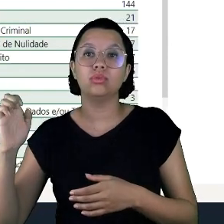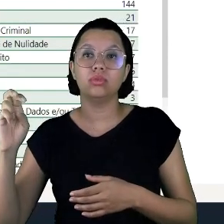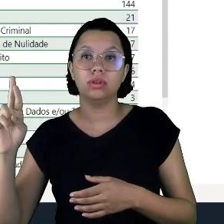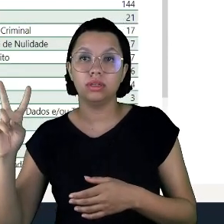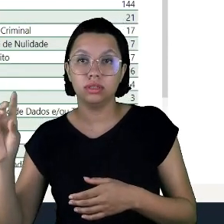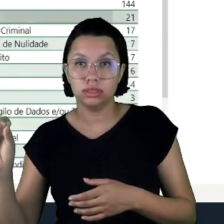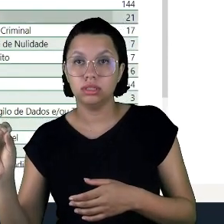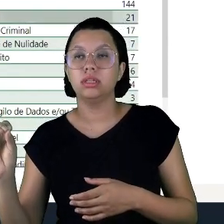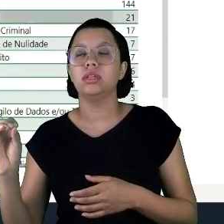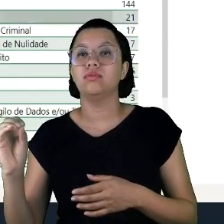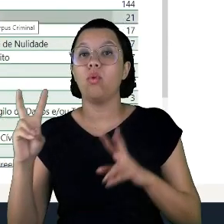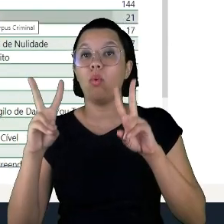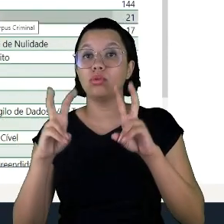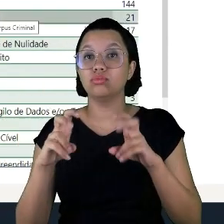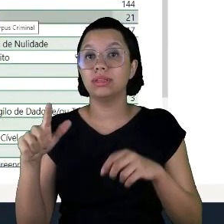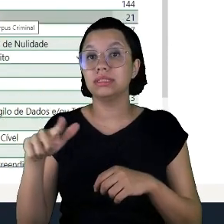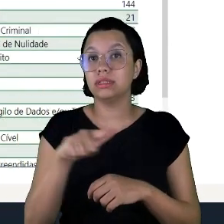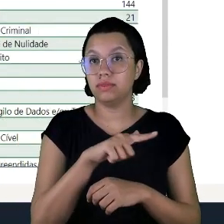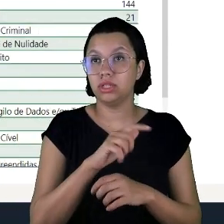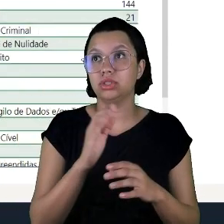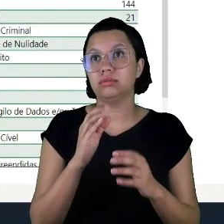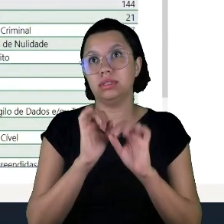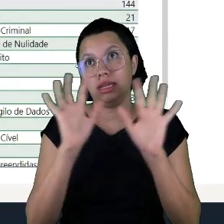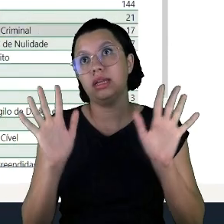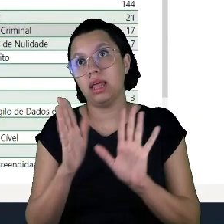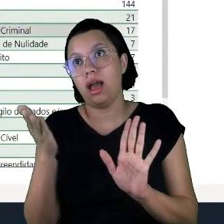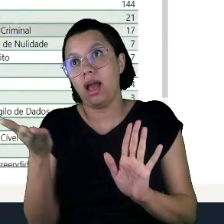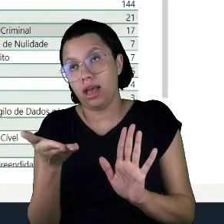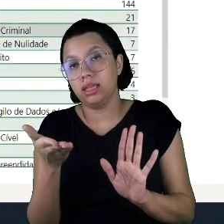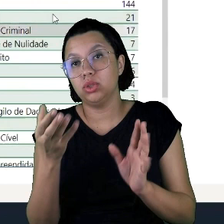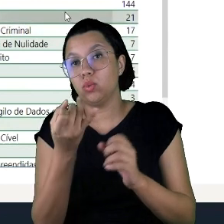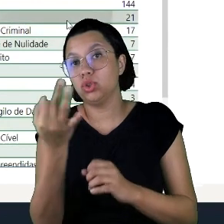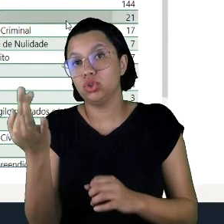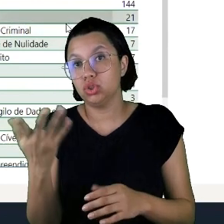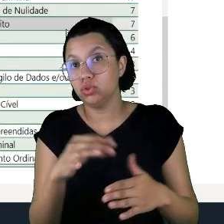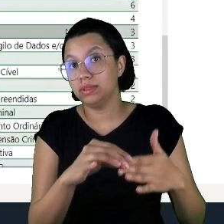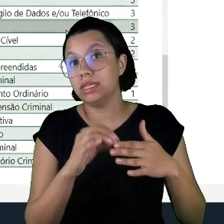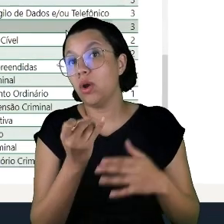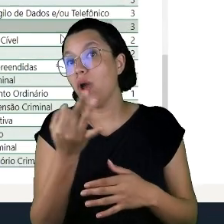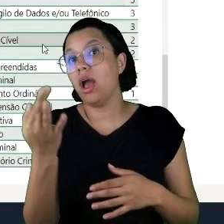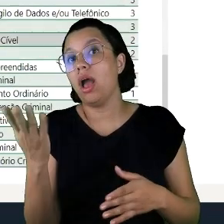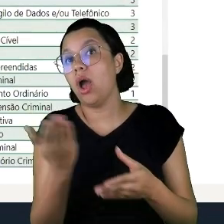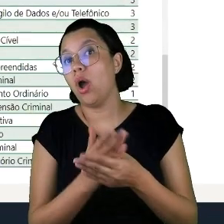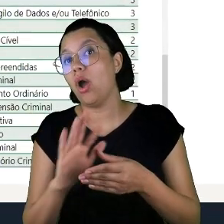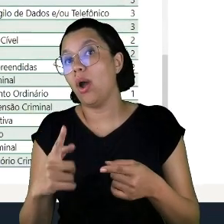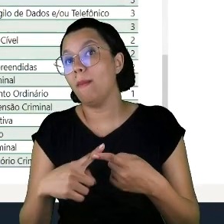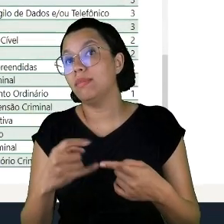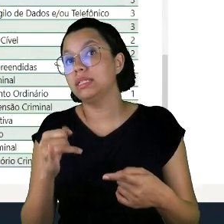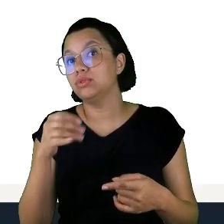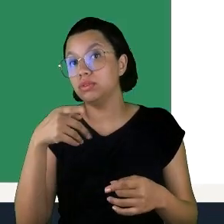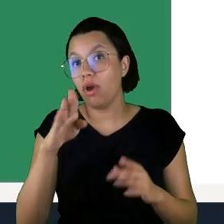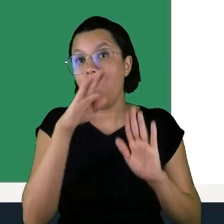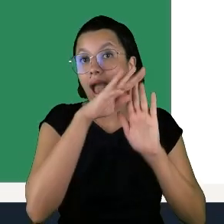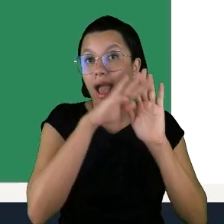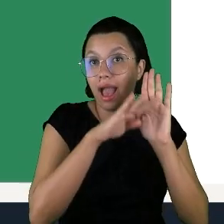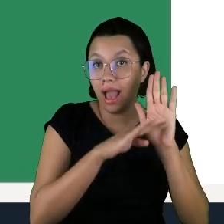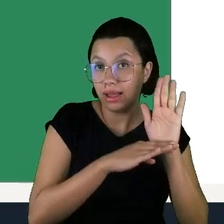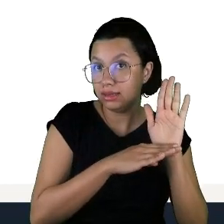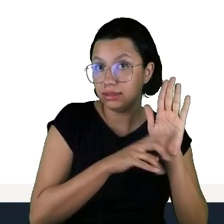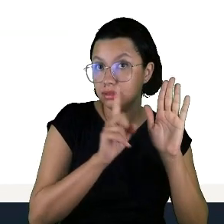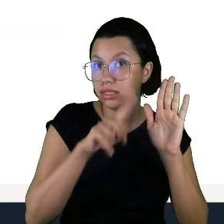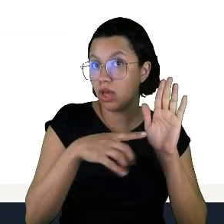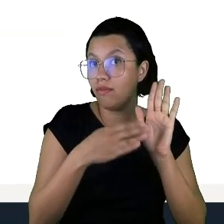com o assunto lavagem, qual a classe. Claro que aqui no quantitativo, ele traz a quantidade de processo, mas se nós formos na lista